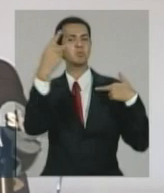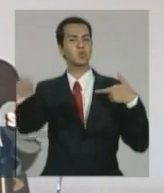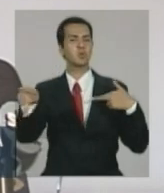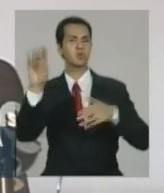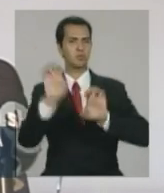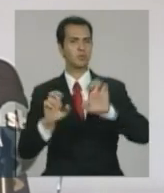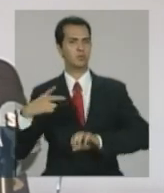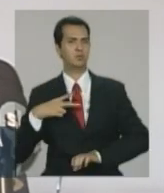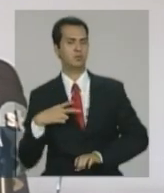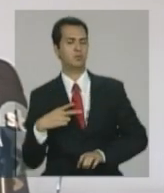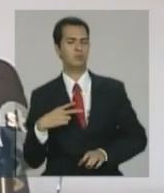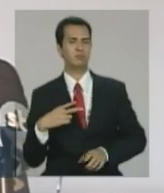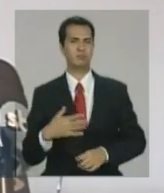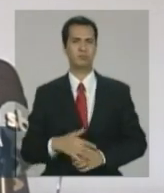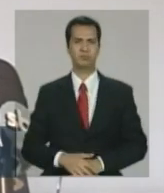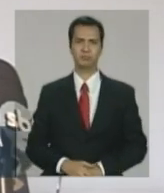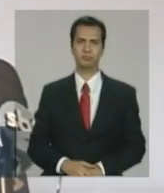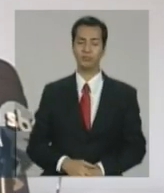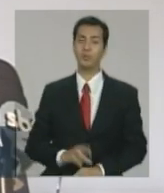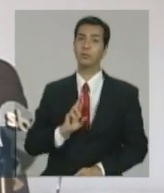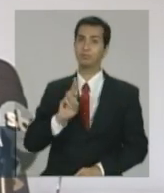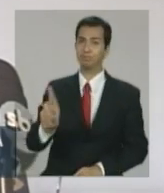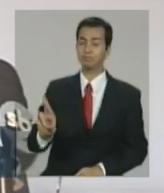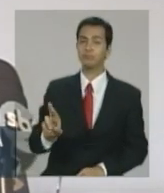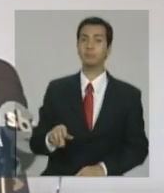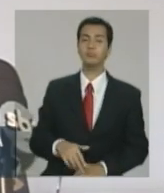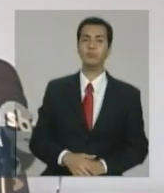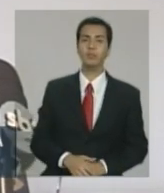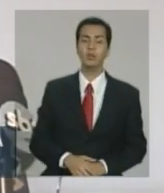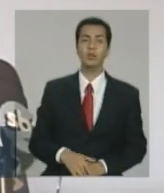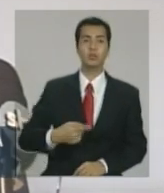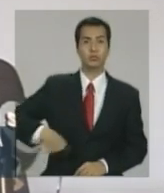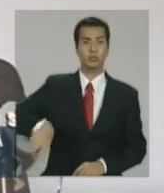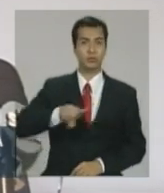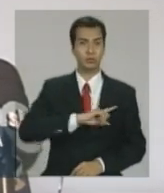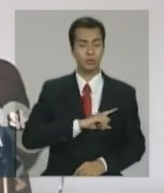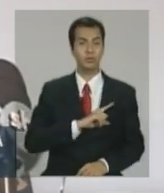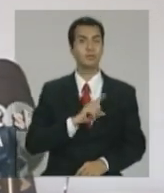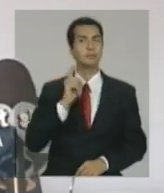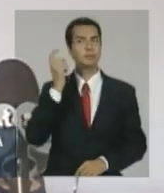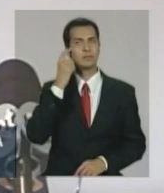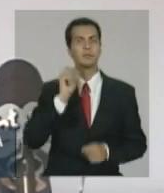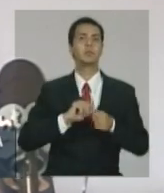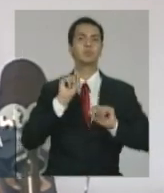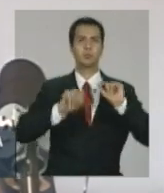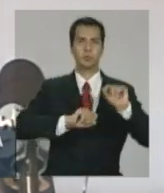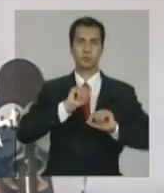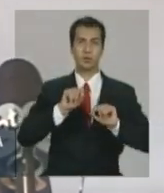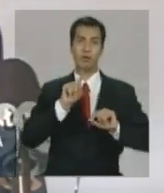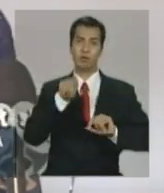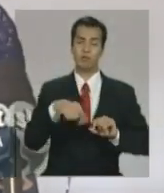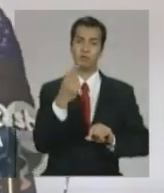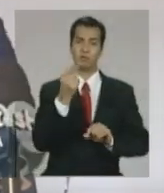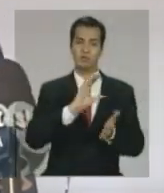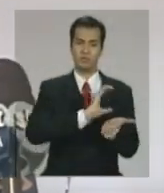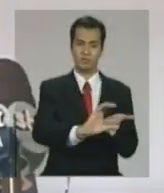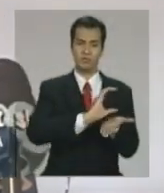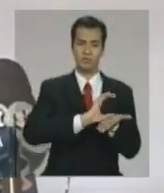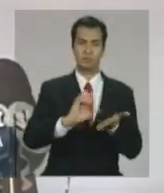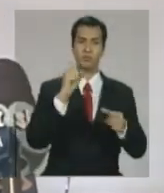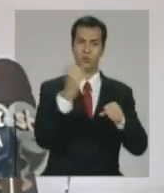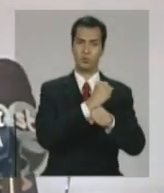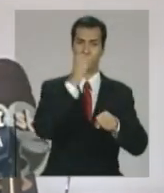nós estamos tratando o investimento em construção civil como investimento, que até outro dia